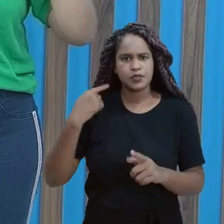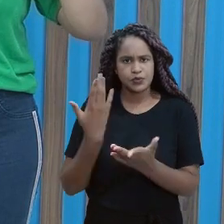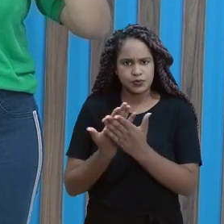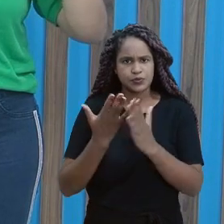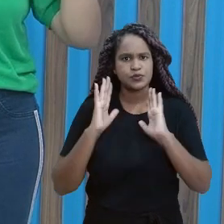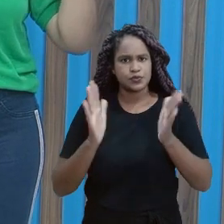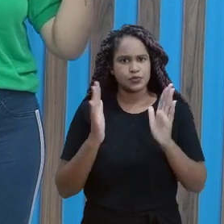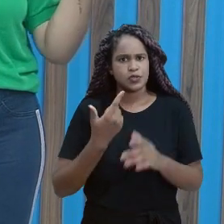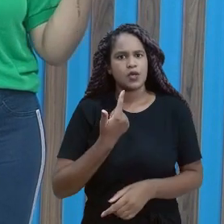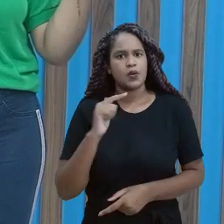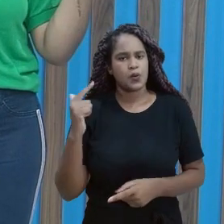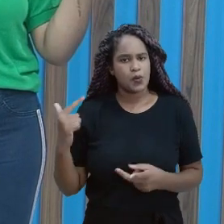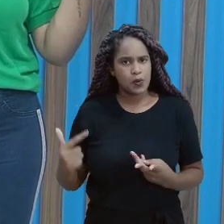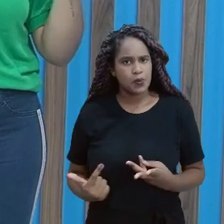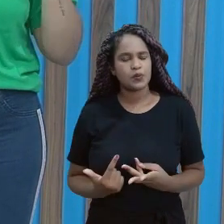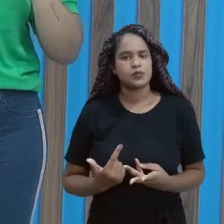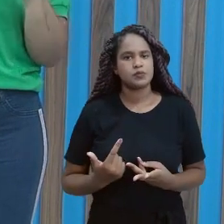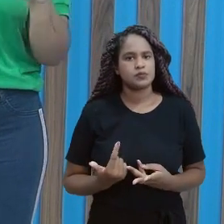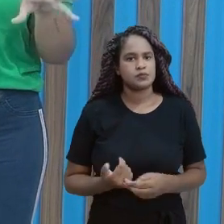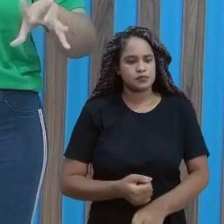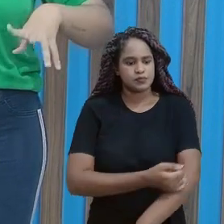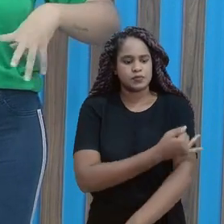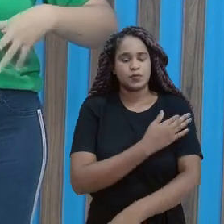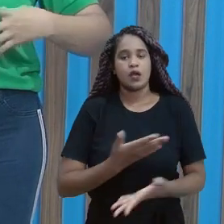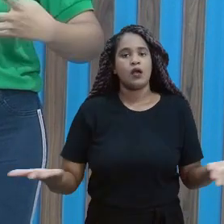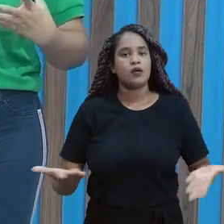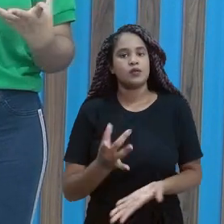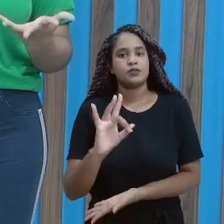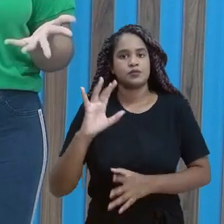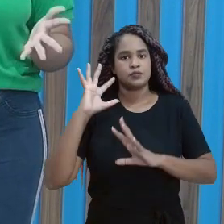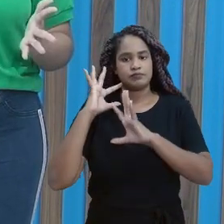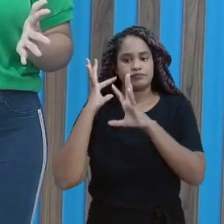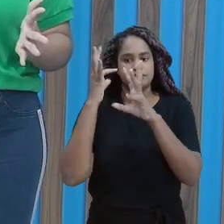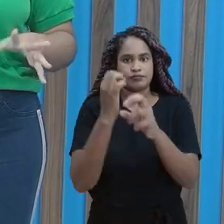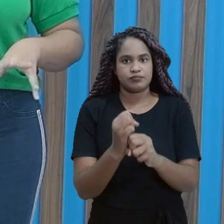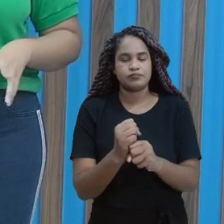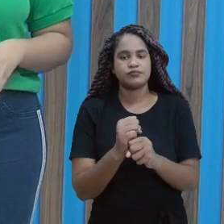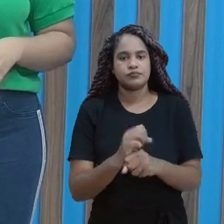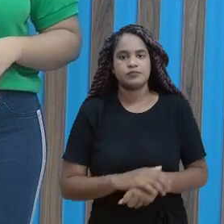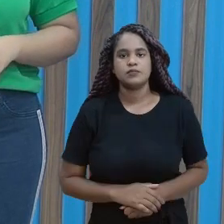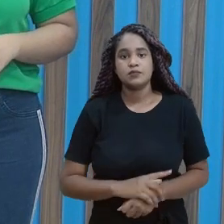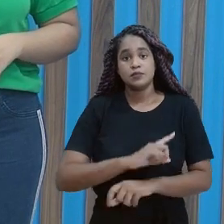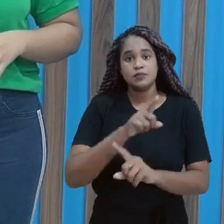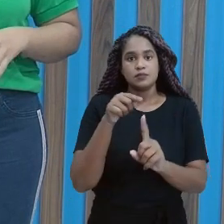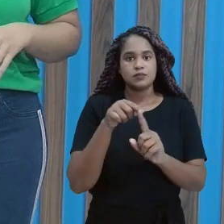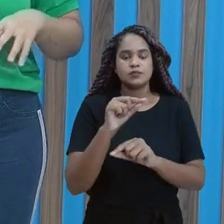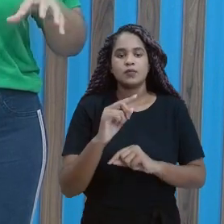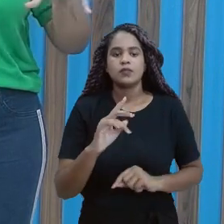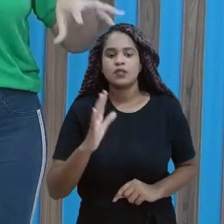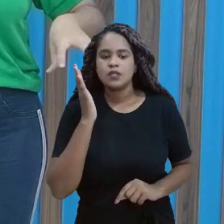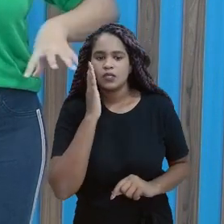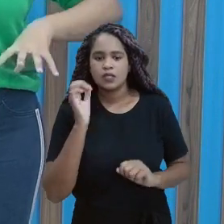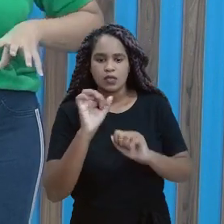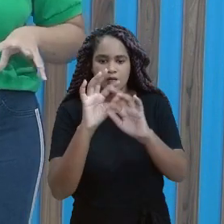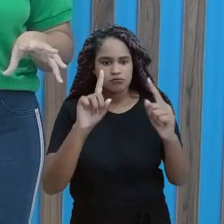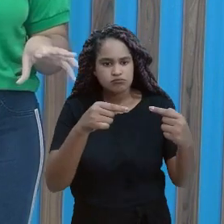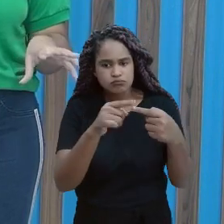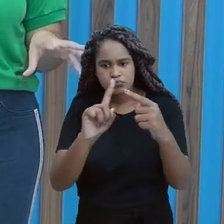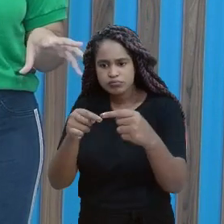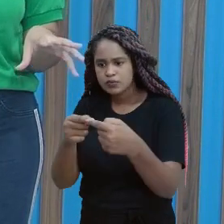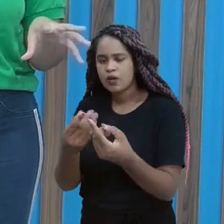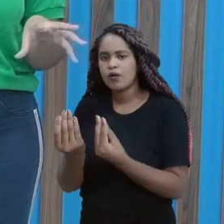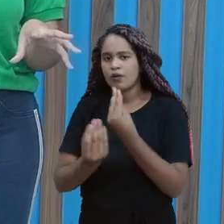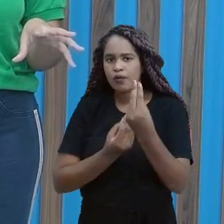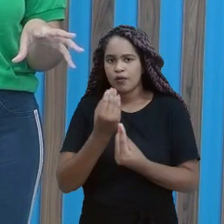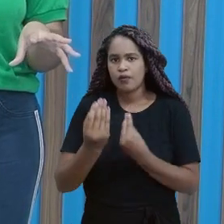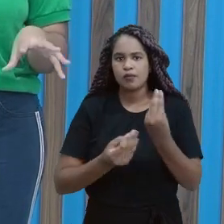atrás, nas outras séries, tá certo? Aqui a gente está relembrando esse conhecimento para reconhecer em que outro momento a